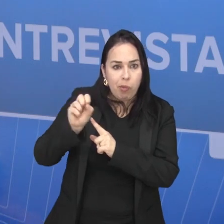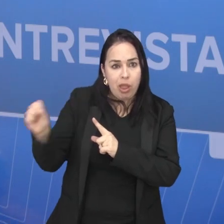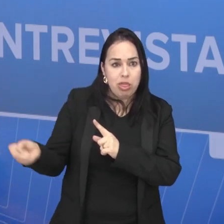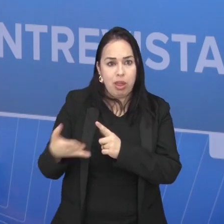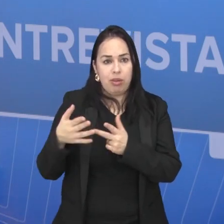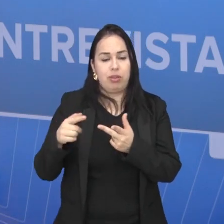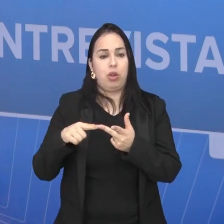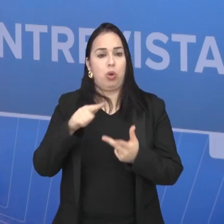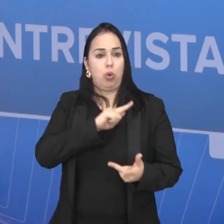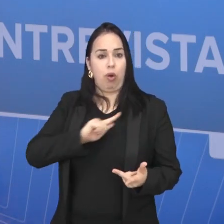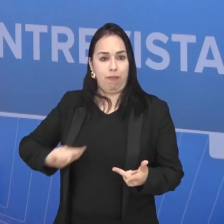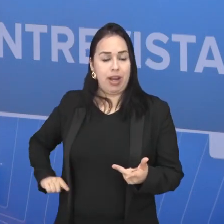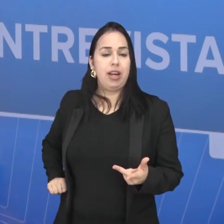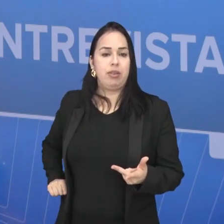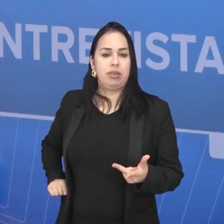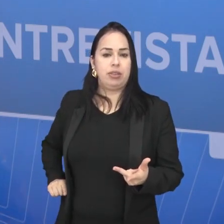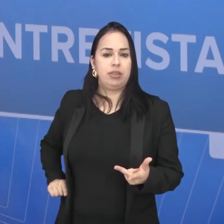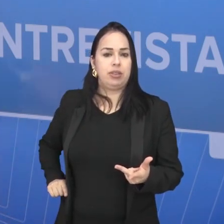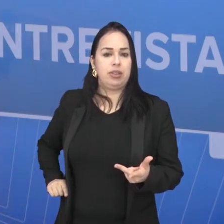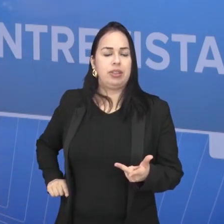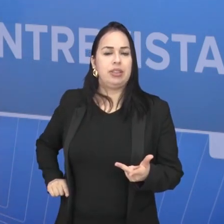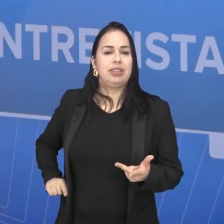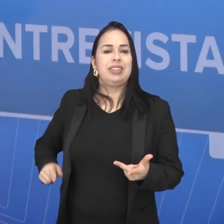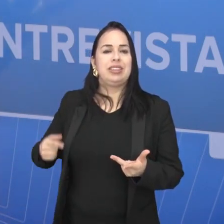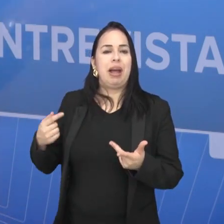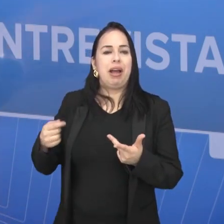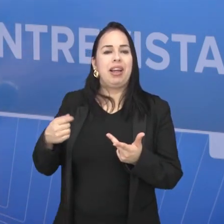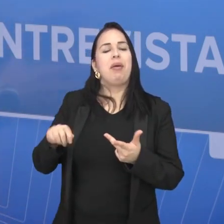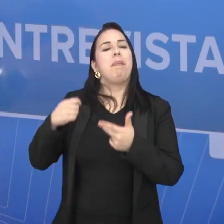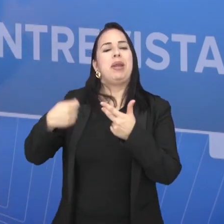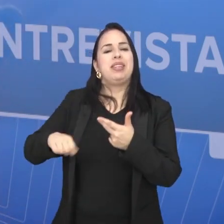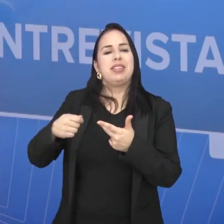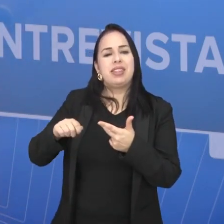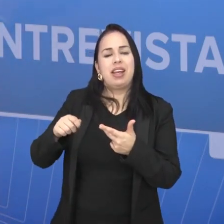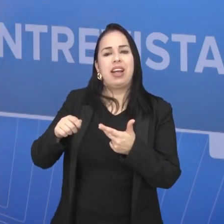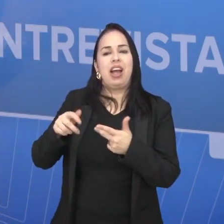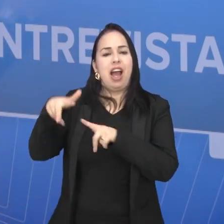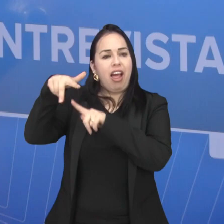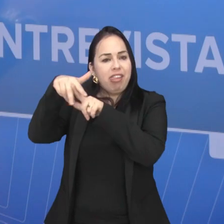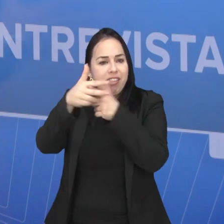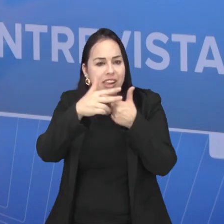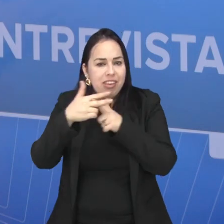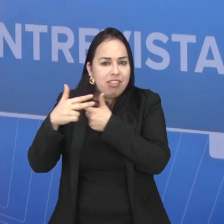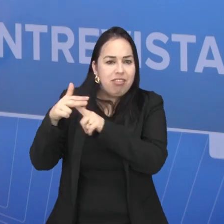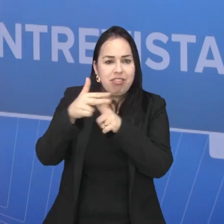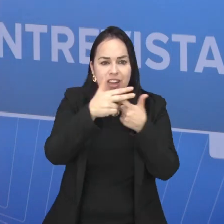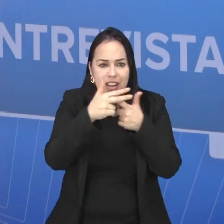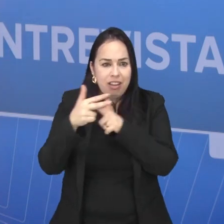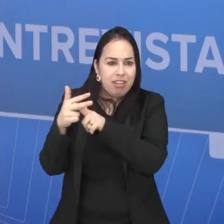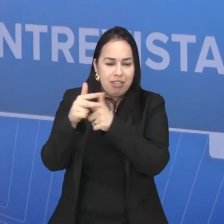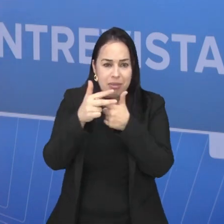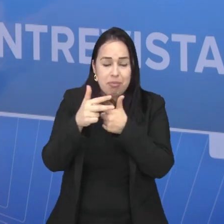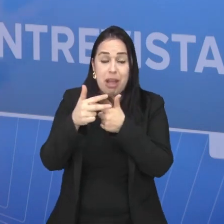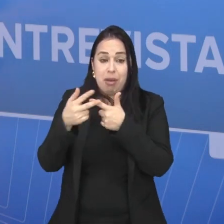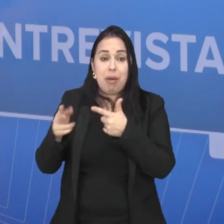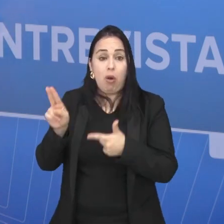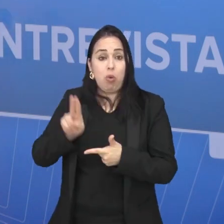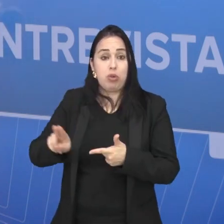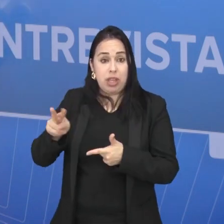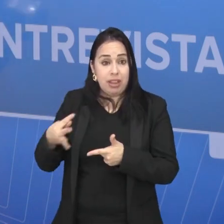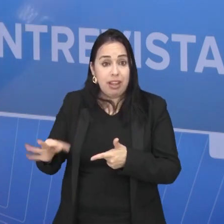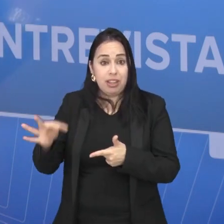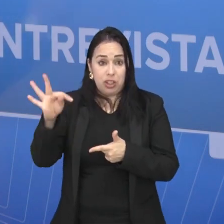né? O governo está tendo que fazer o que a gente fala, limpar frequências para arrumar o espaço para essa tecnologia ela